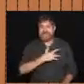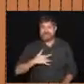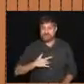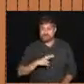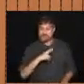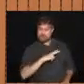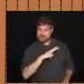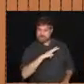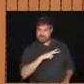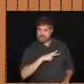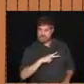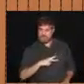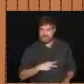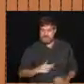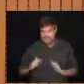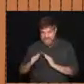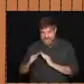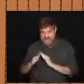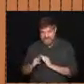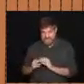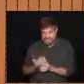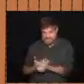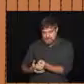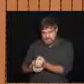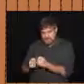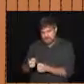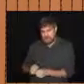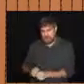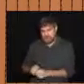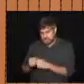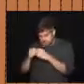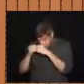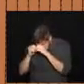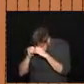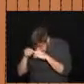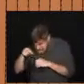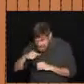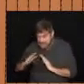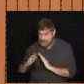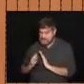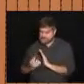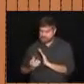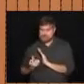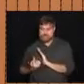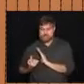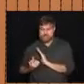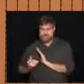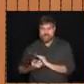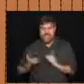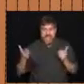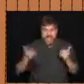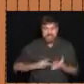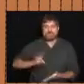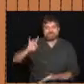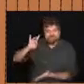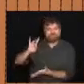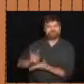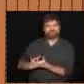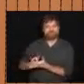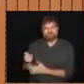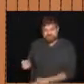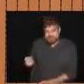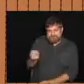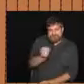fez o teste em casa, ela estava em isolamento domiciliar, até que agora teve que